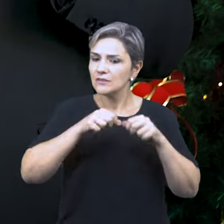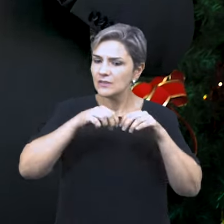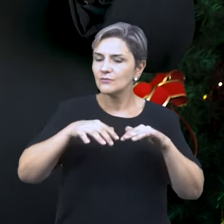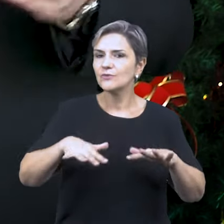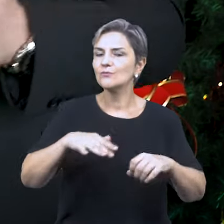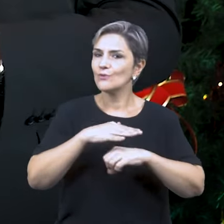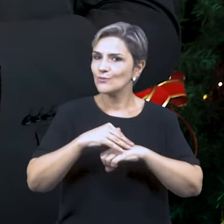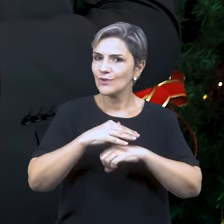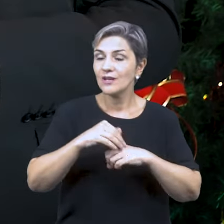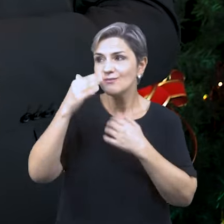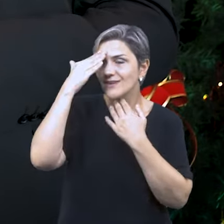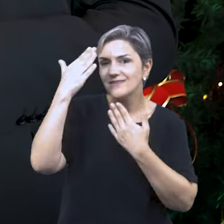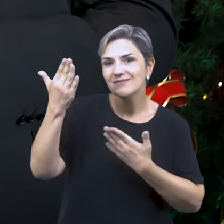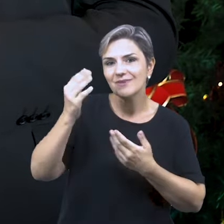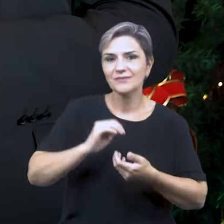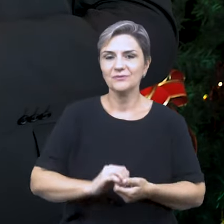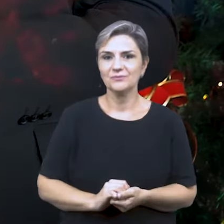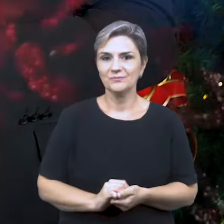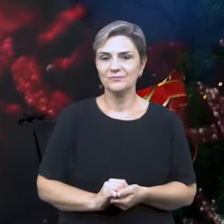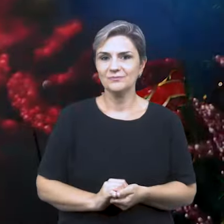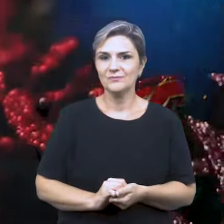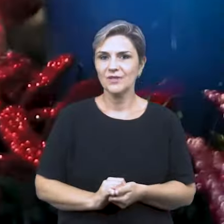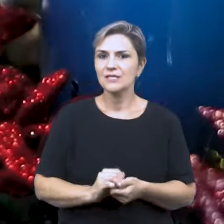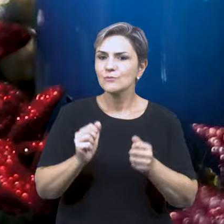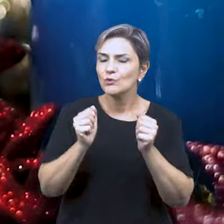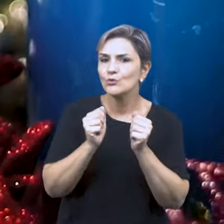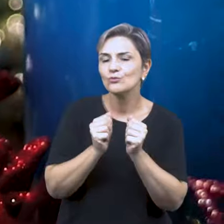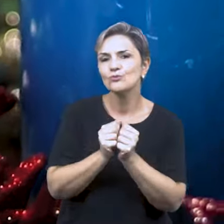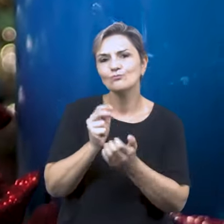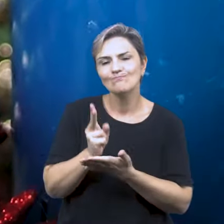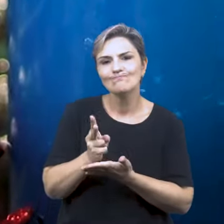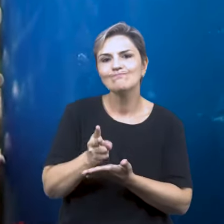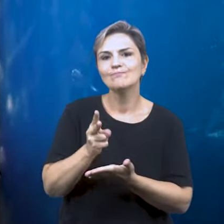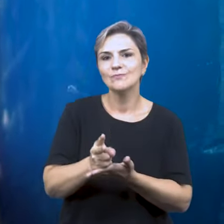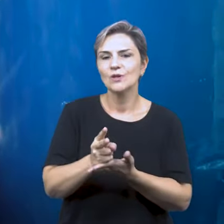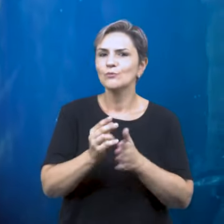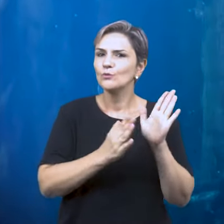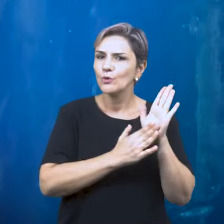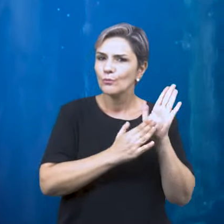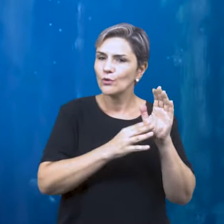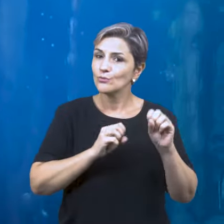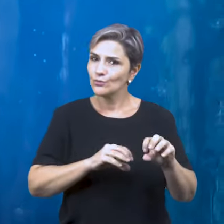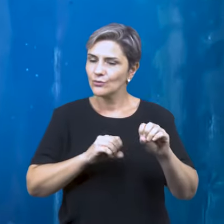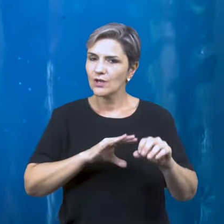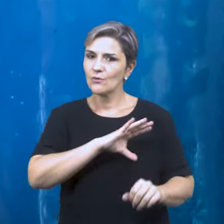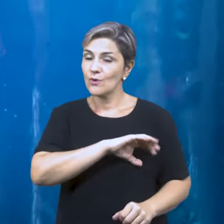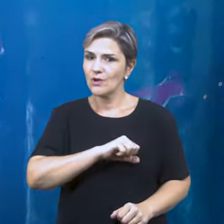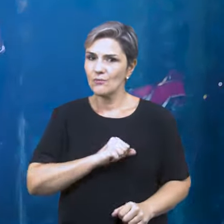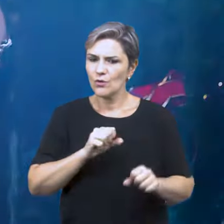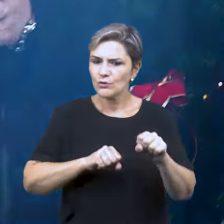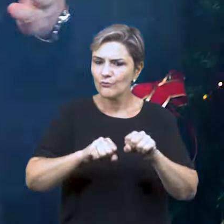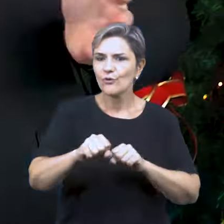externamos nosso imenso carinho e agradecimento. Que estejamos sempre juntos em nosso propósito de educar com